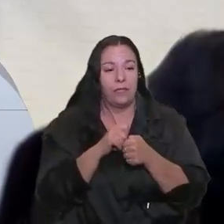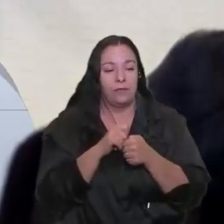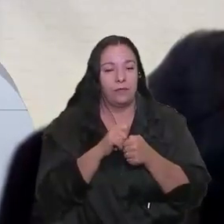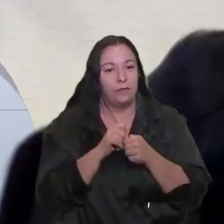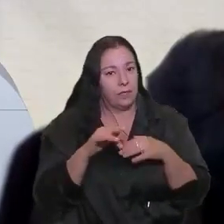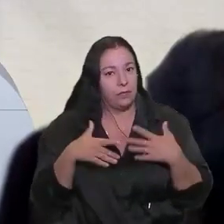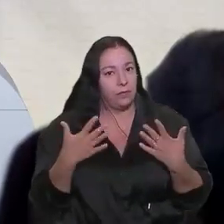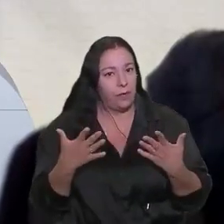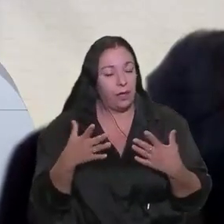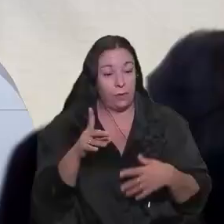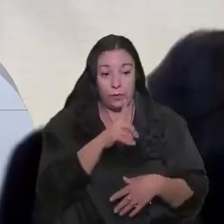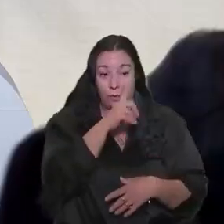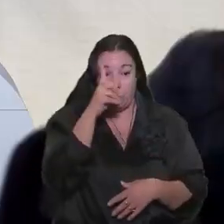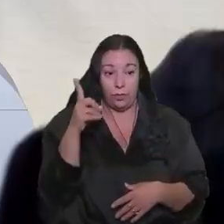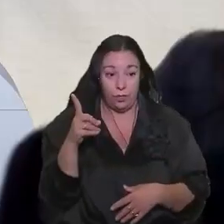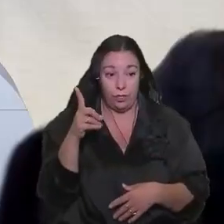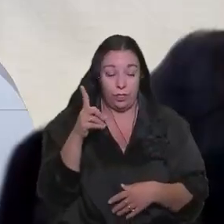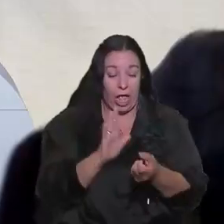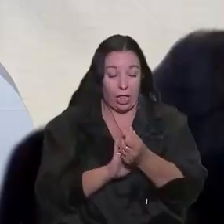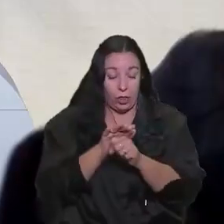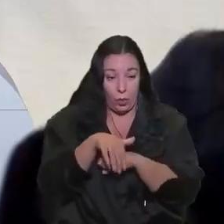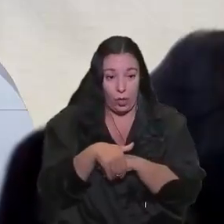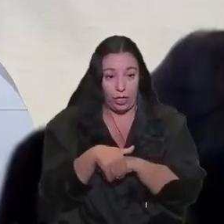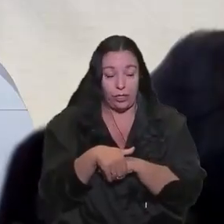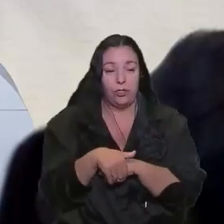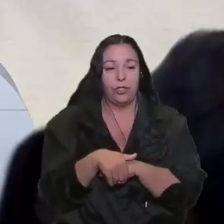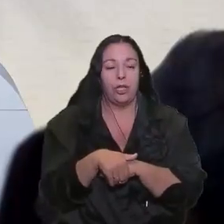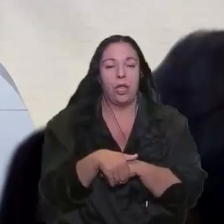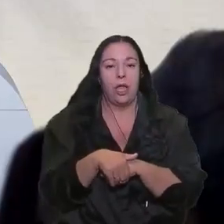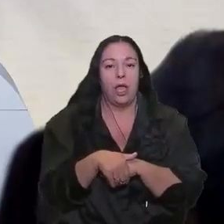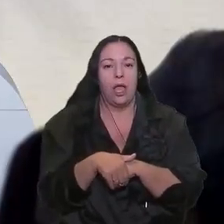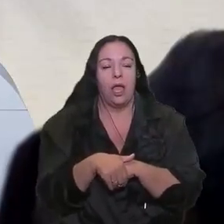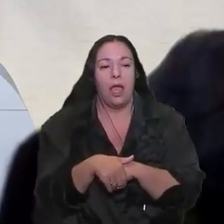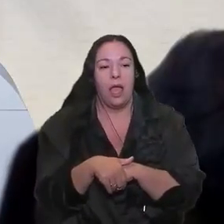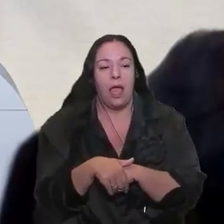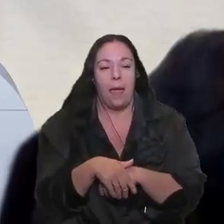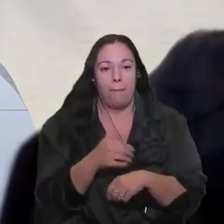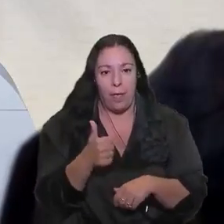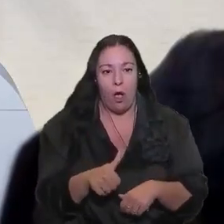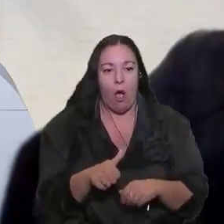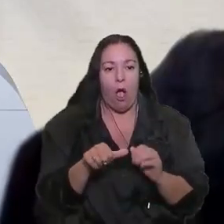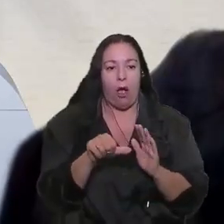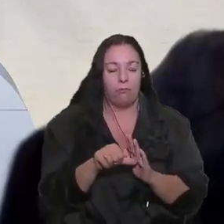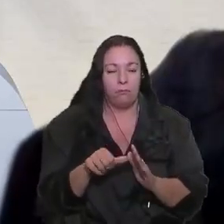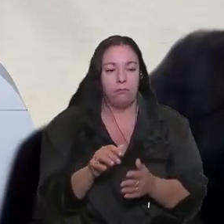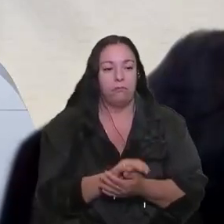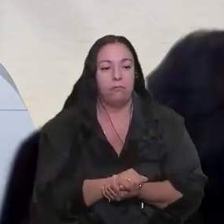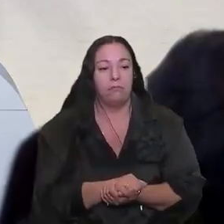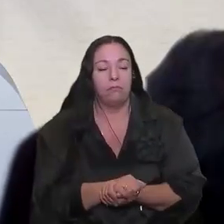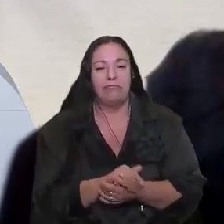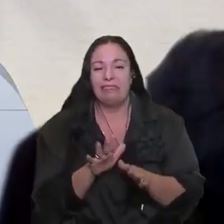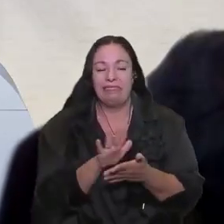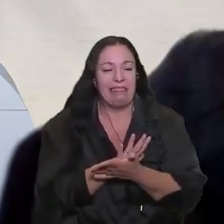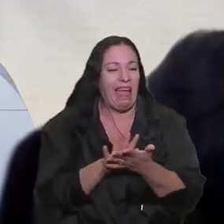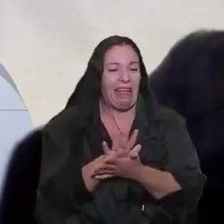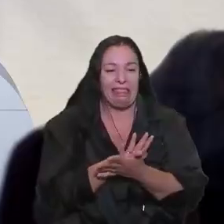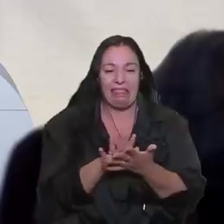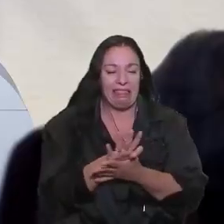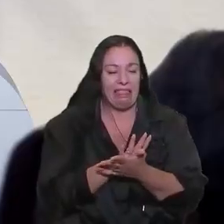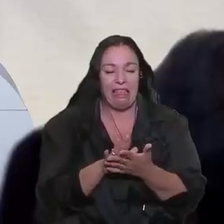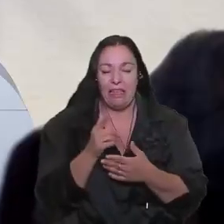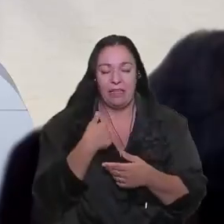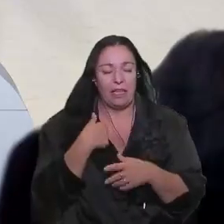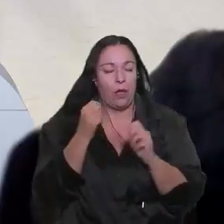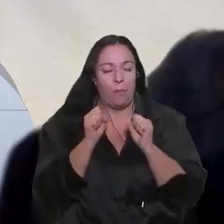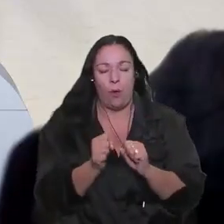Isso é, quando é durante o dia, à noite é pior. E durante pelo menos 2 minutos não há absolutamente nada que eu possa fazer.